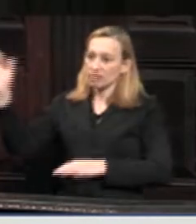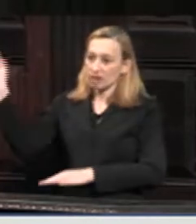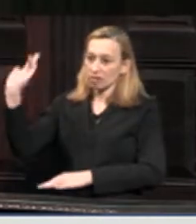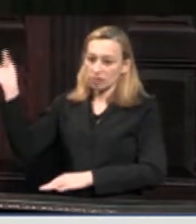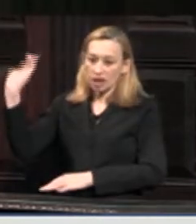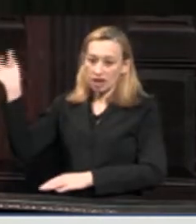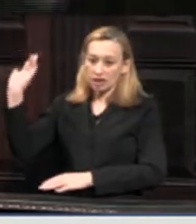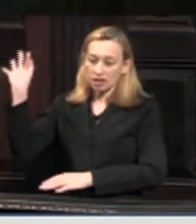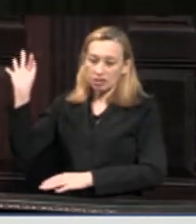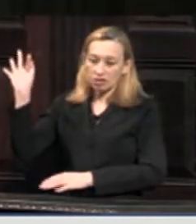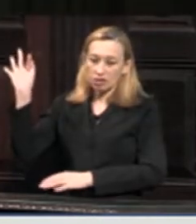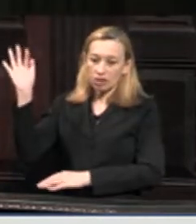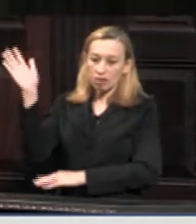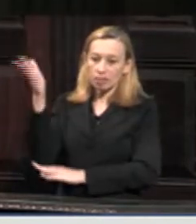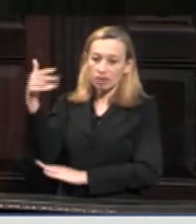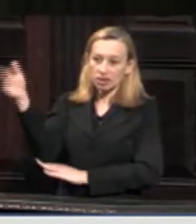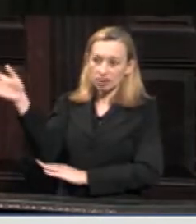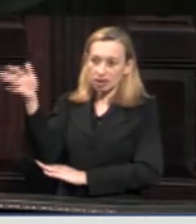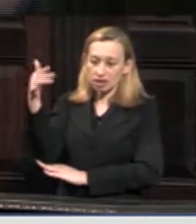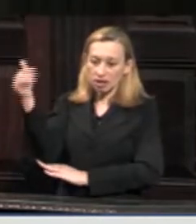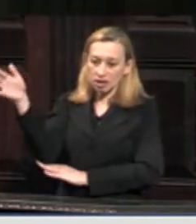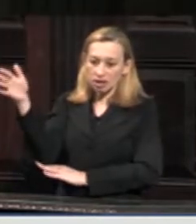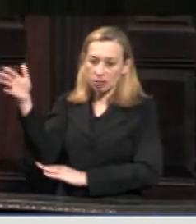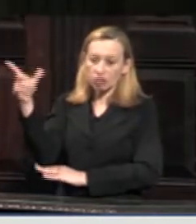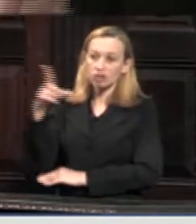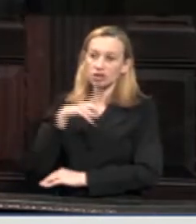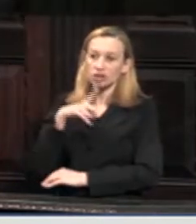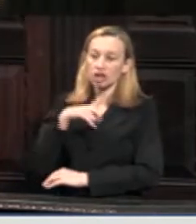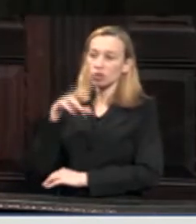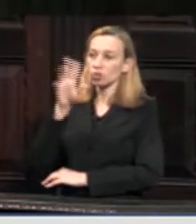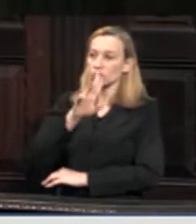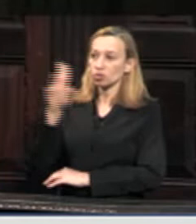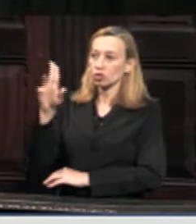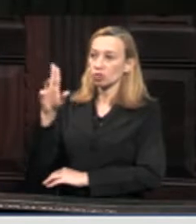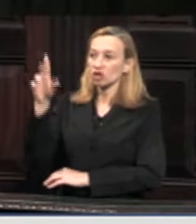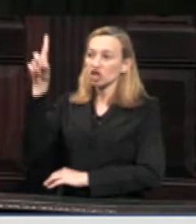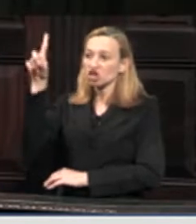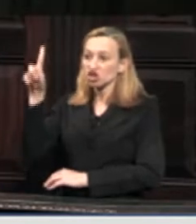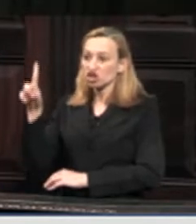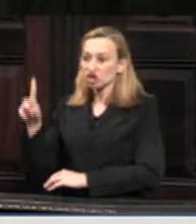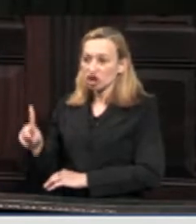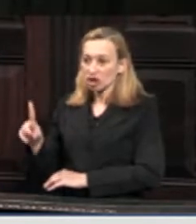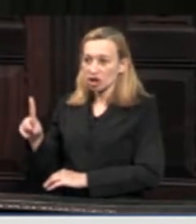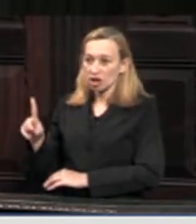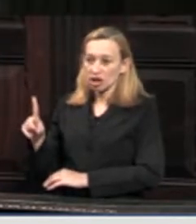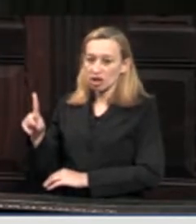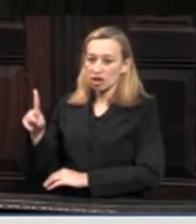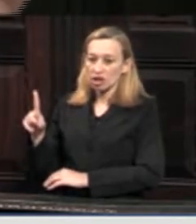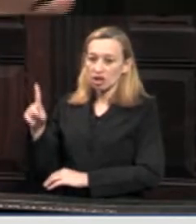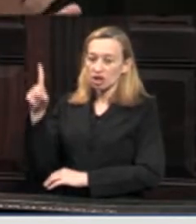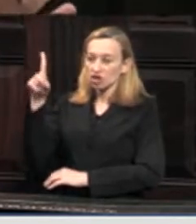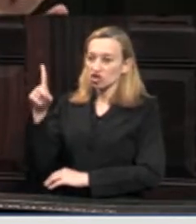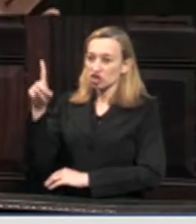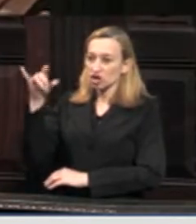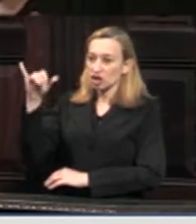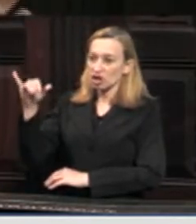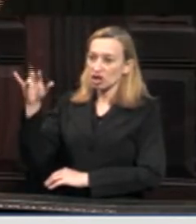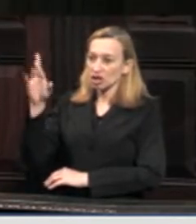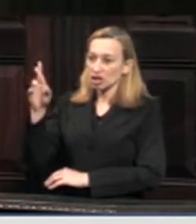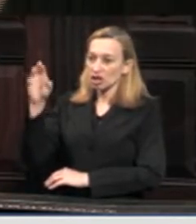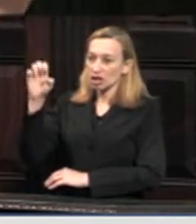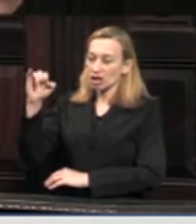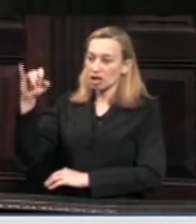escrito Direito UF Antifascista. Não há nenhuma menção